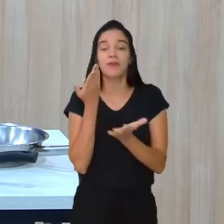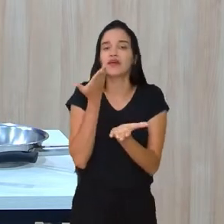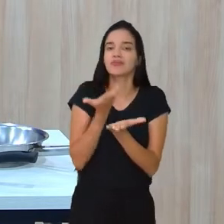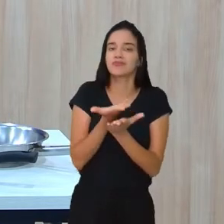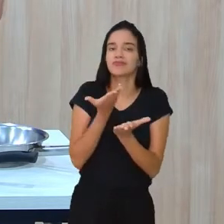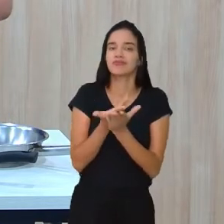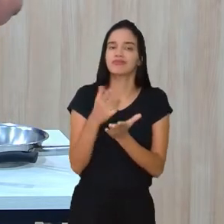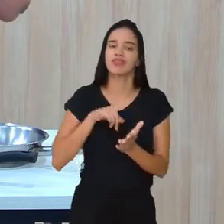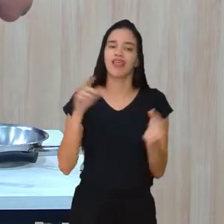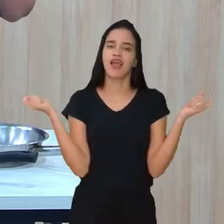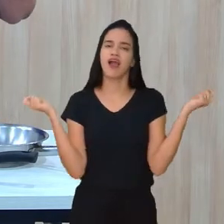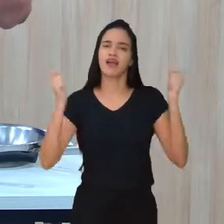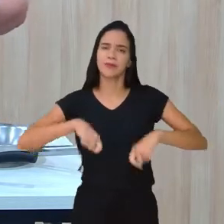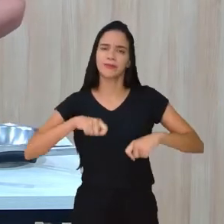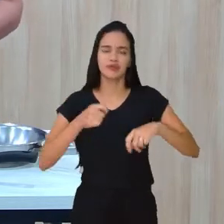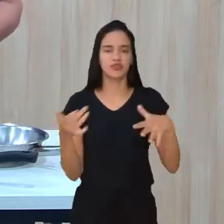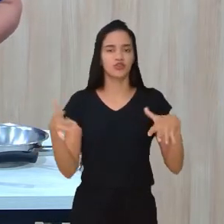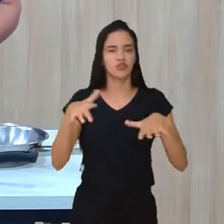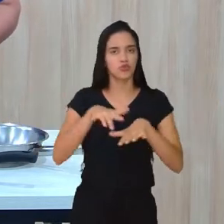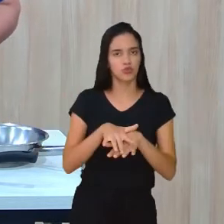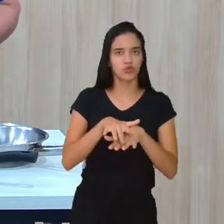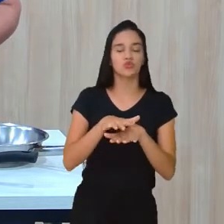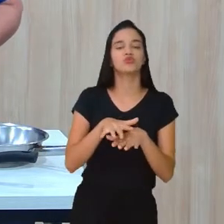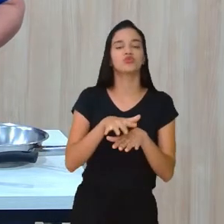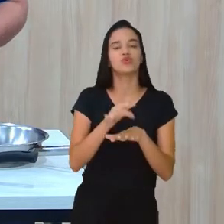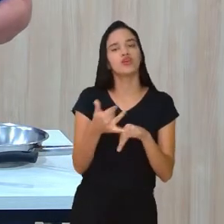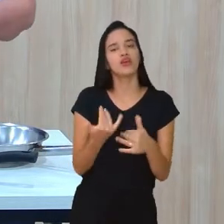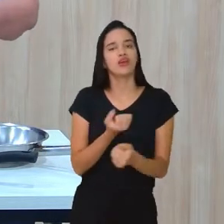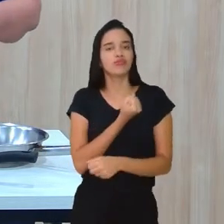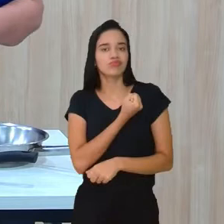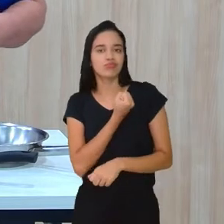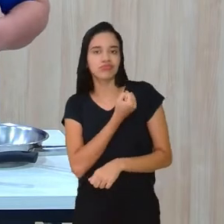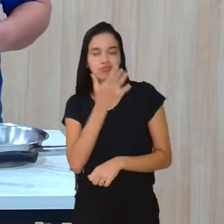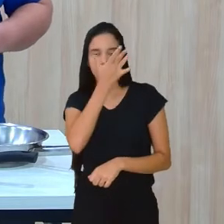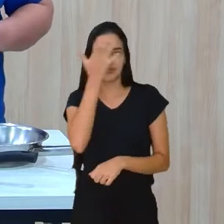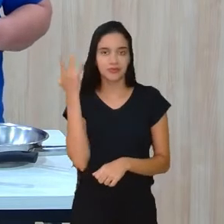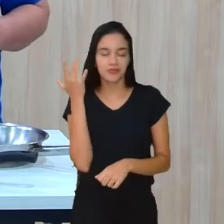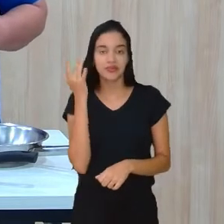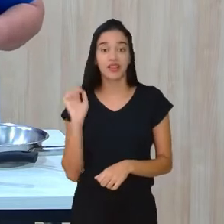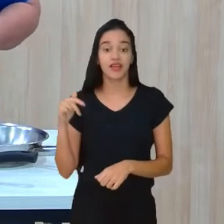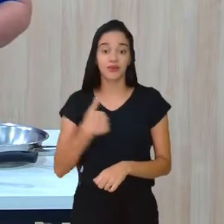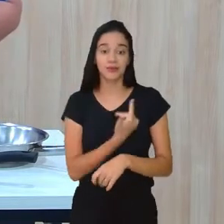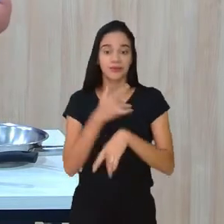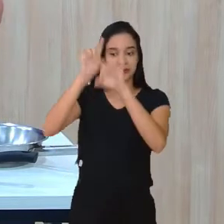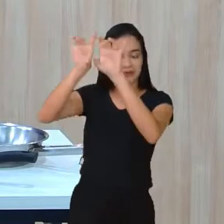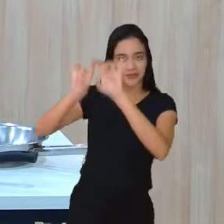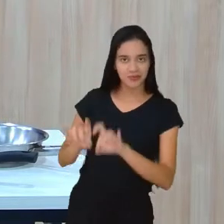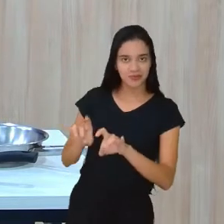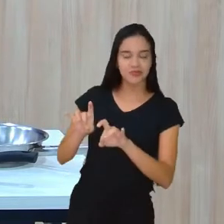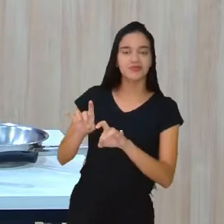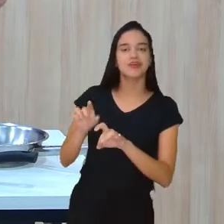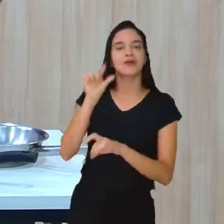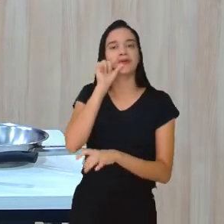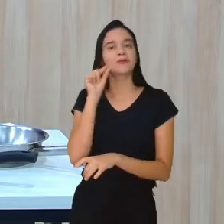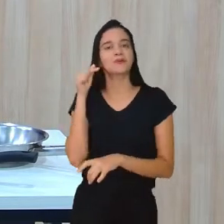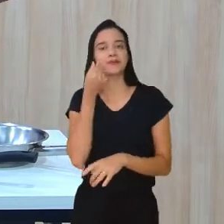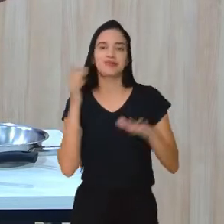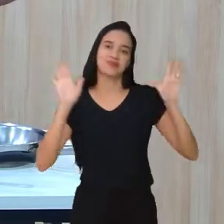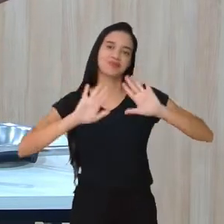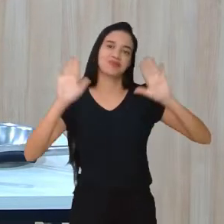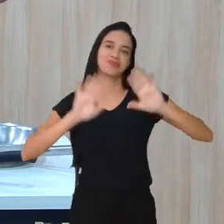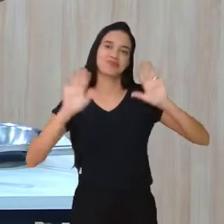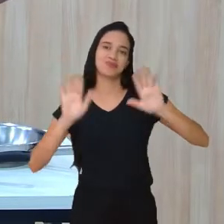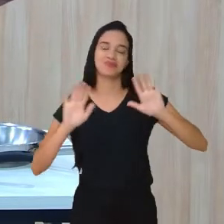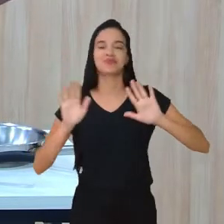tenha capacidade de incluir o maior número de pessoas, nós contamos aqui com a nossa querida, né, comediante, que está